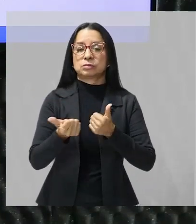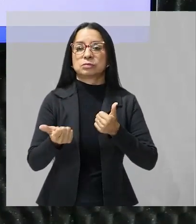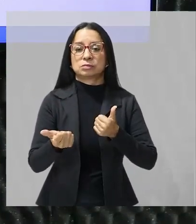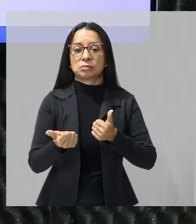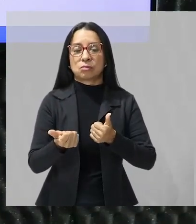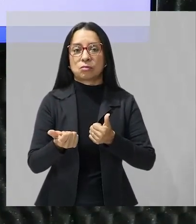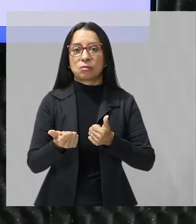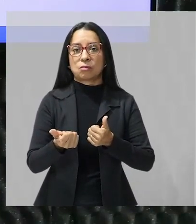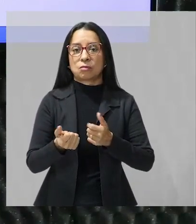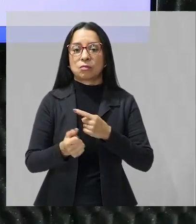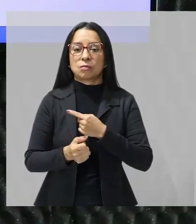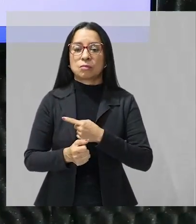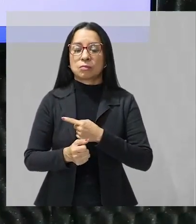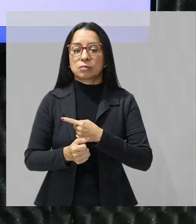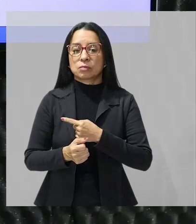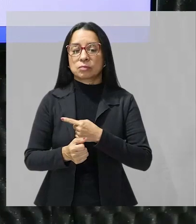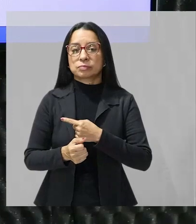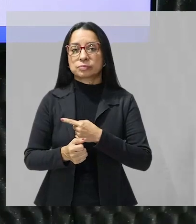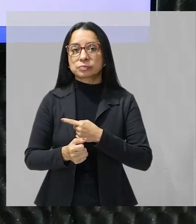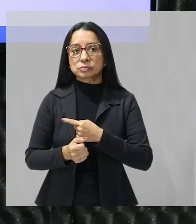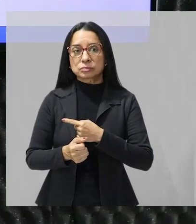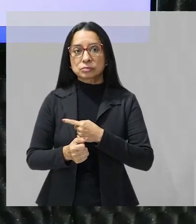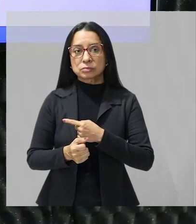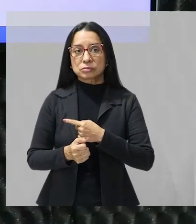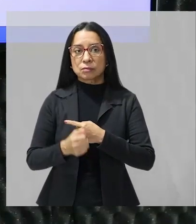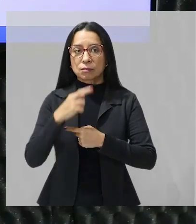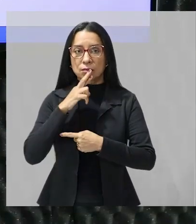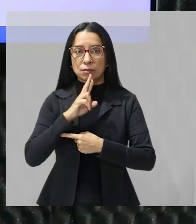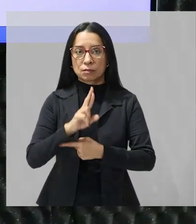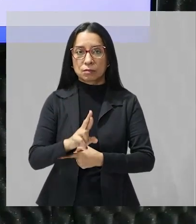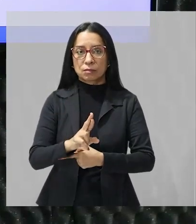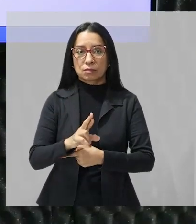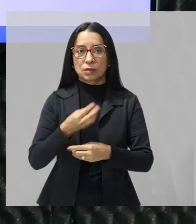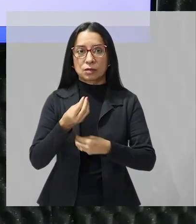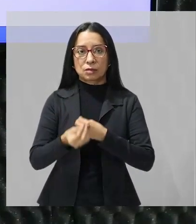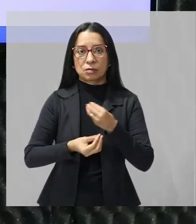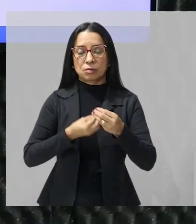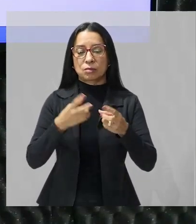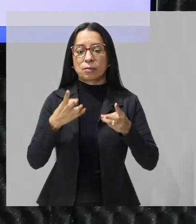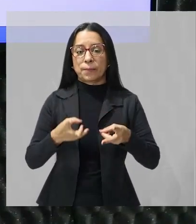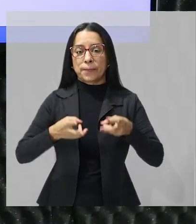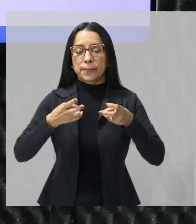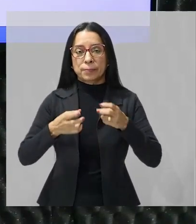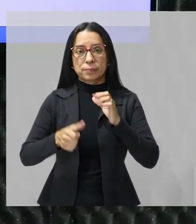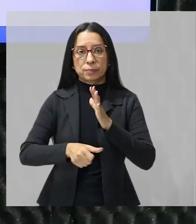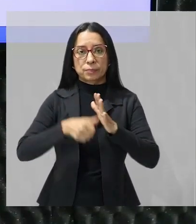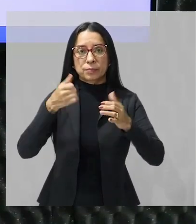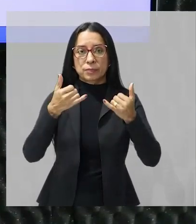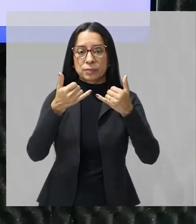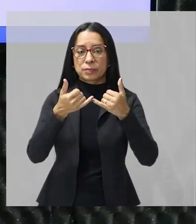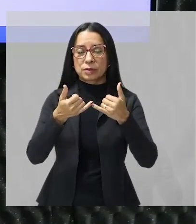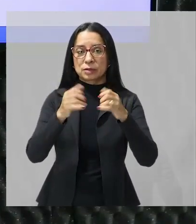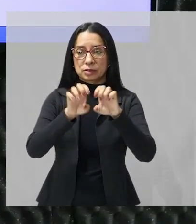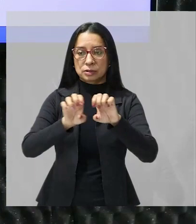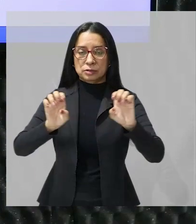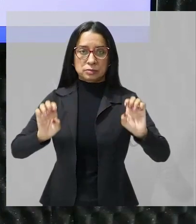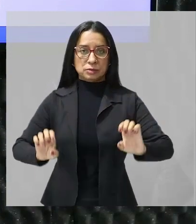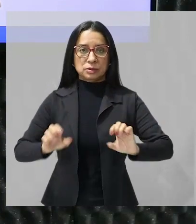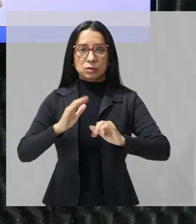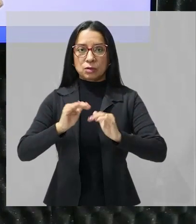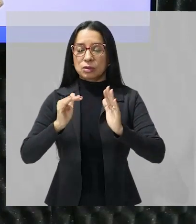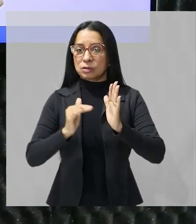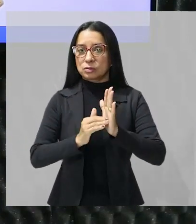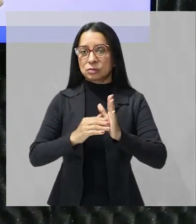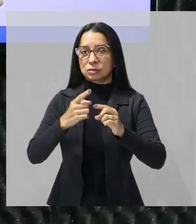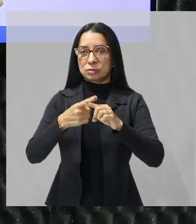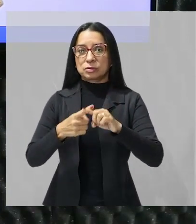substituição. Aqui, para efeito da nossa resolução, como você está percebendo, a primeira expressão está sendo toda